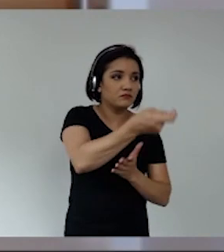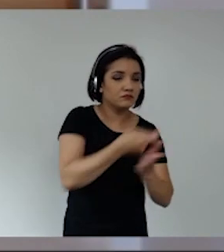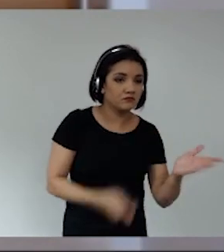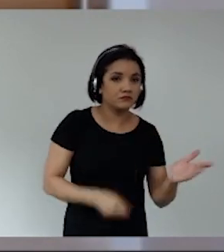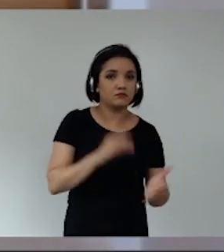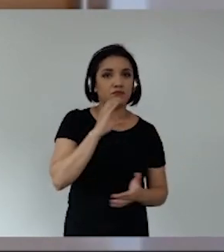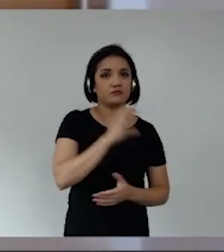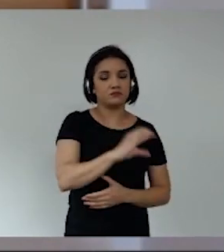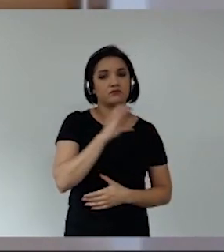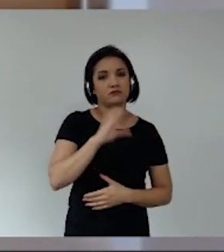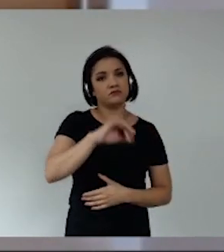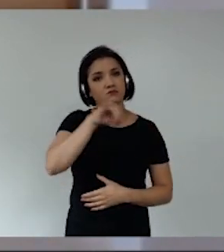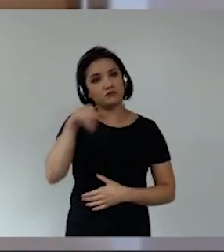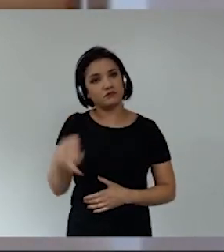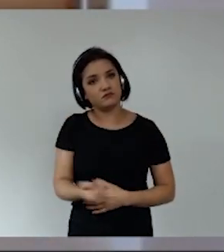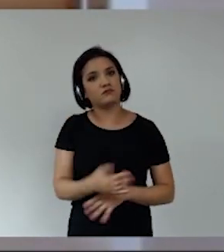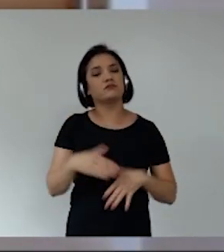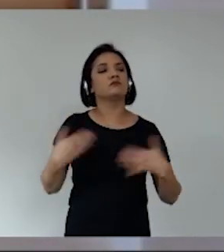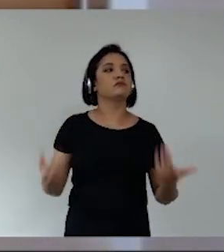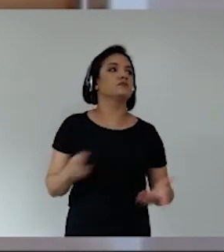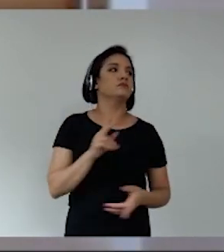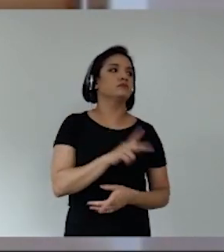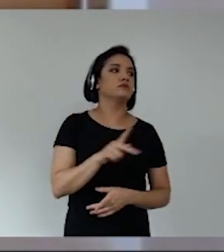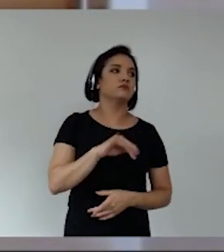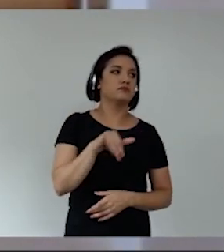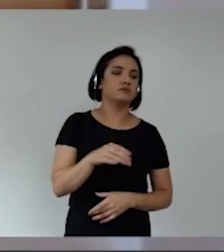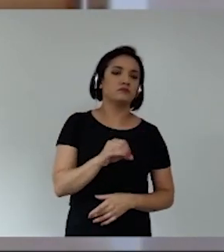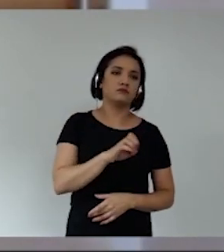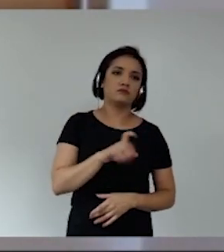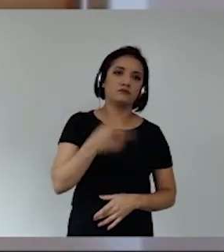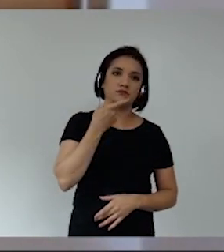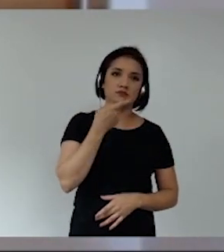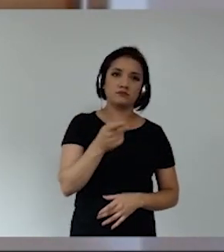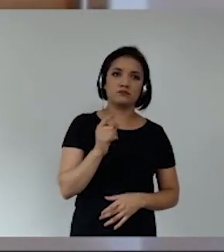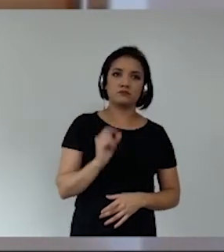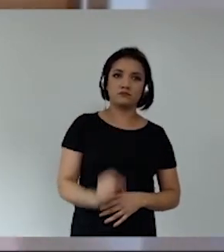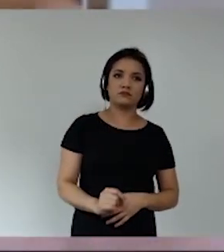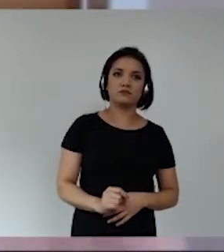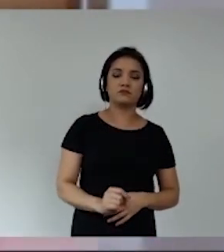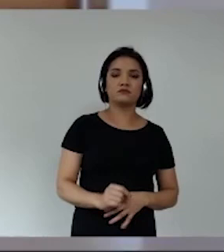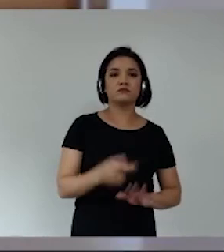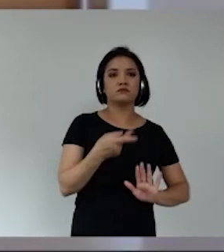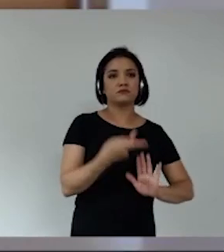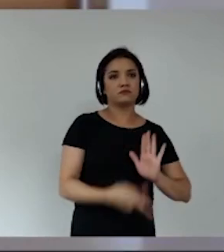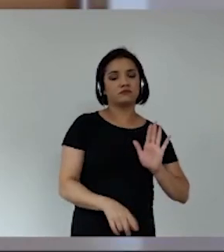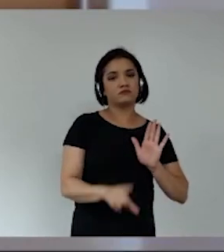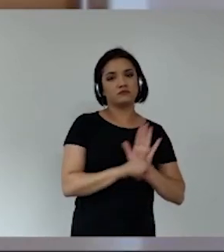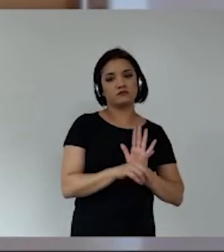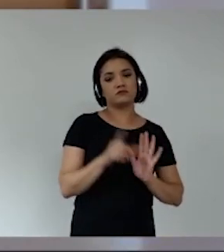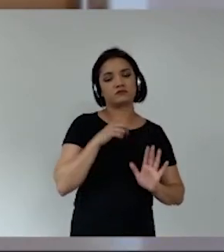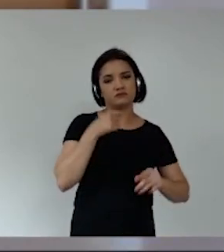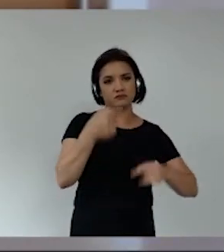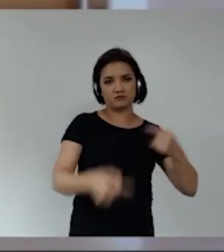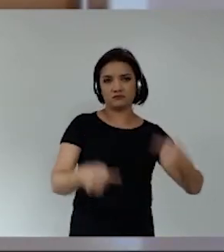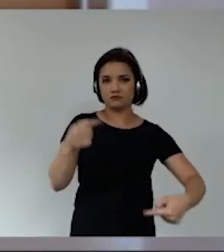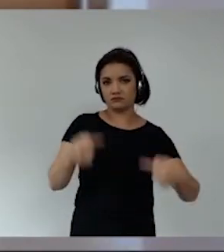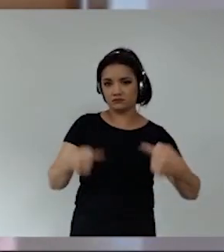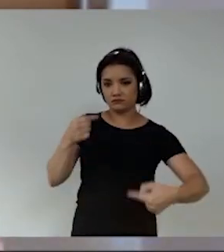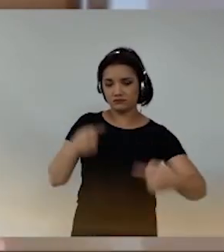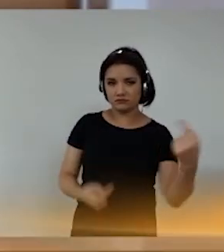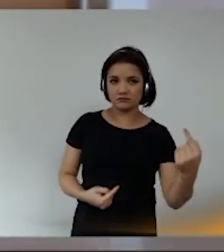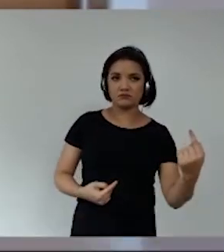Constituição e Justiça. Como o professor Joel bem colocou em assunto recente, né, o projeto de lei está aí, para ser debatido, para